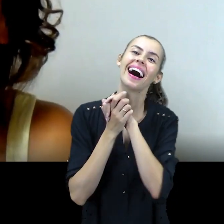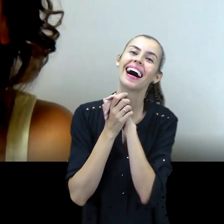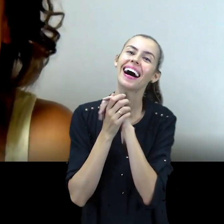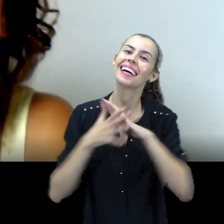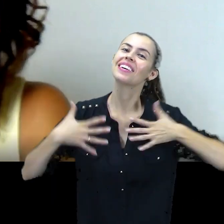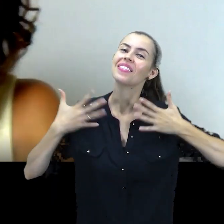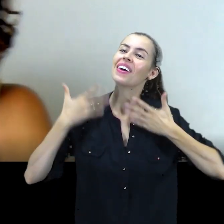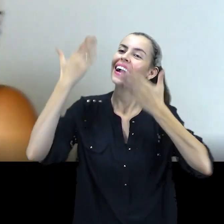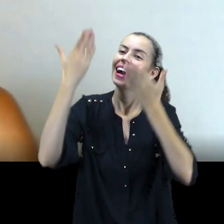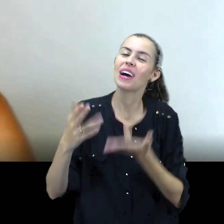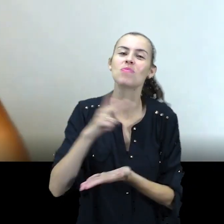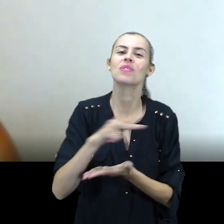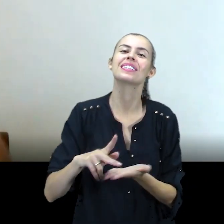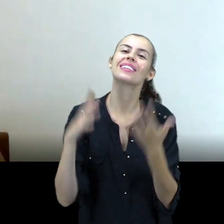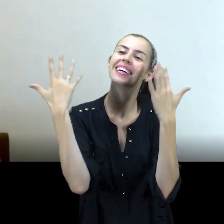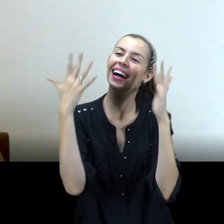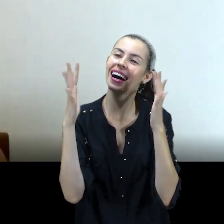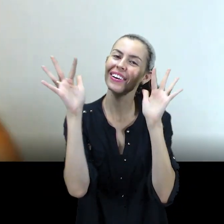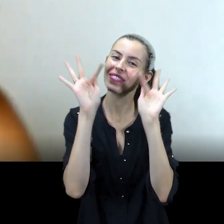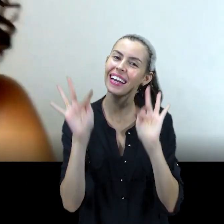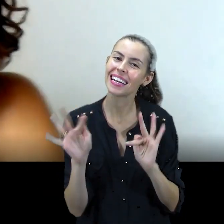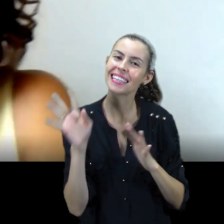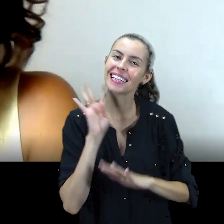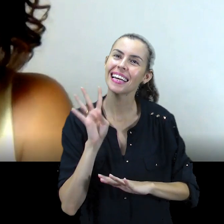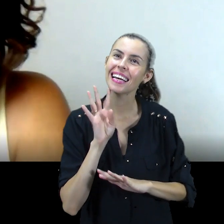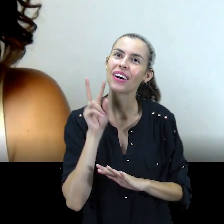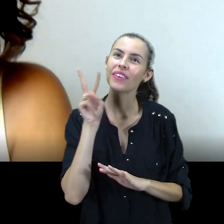de outro, não é área da saúde, Silvia.